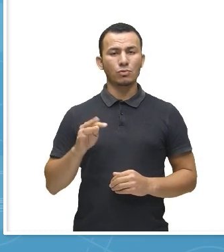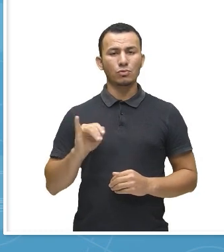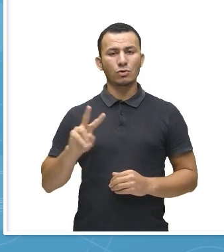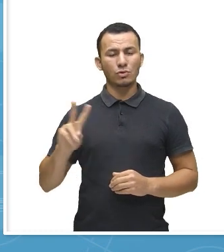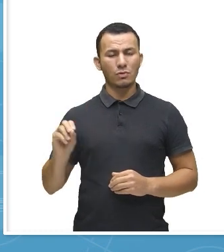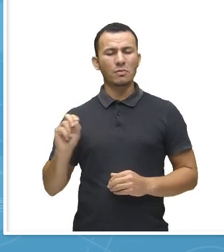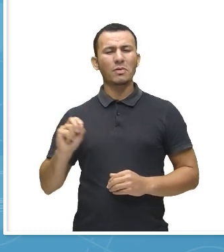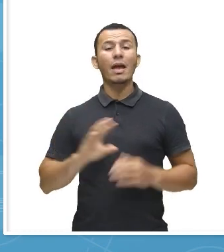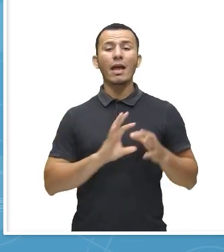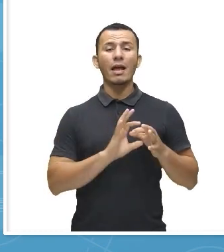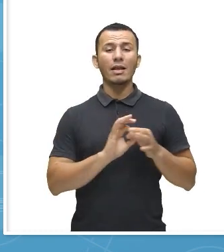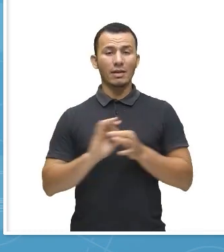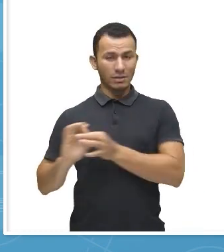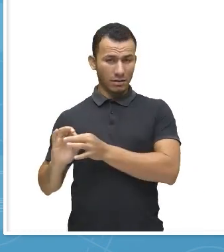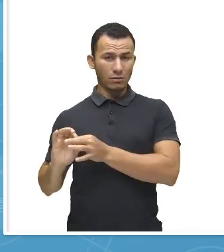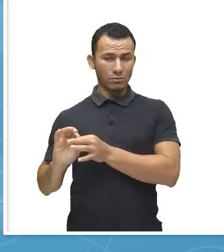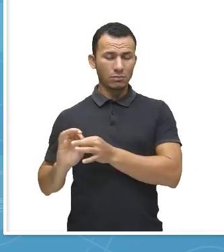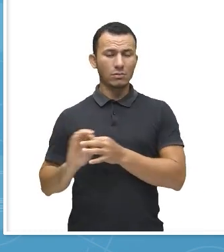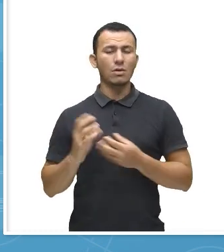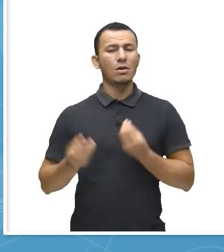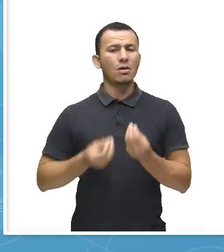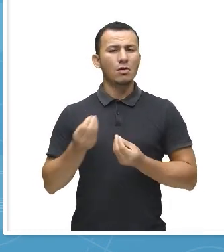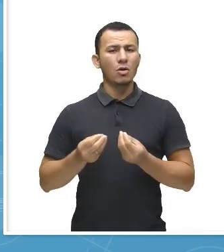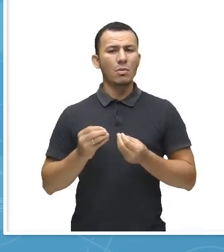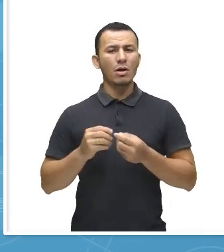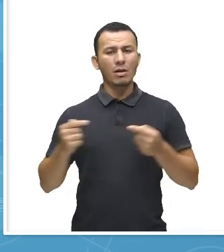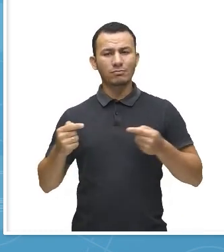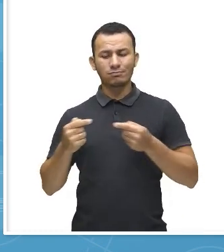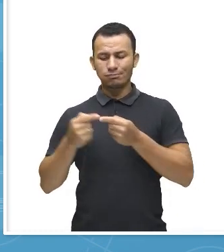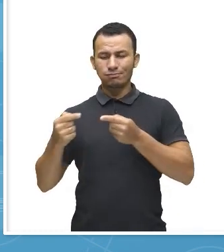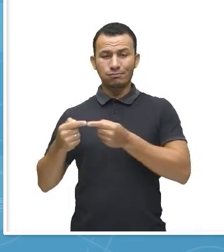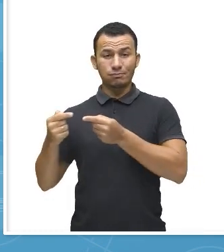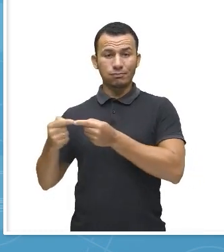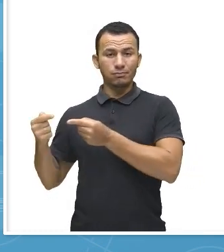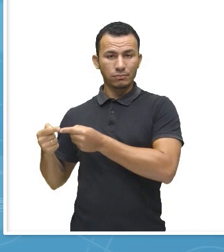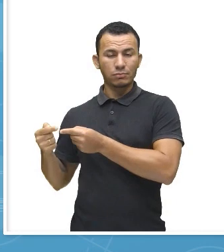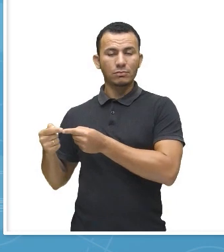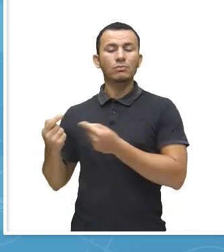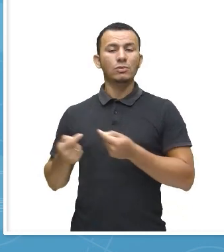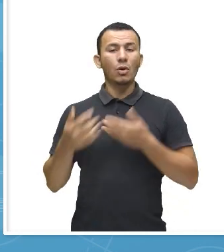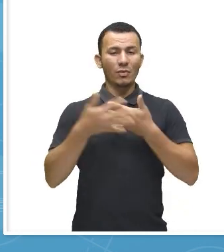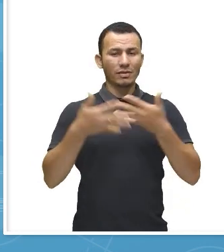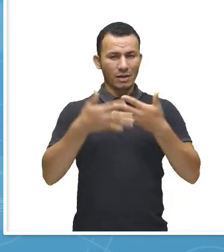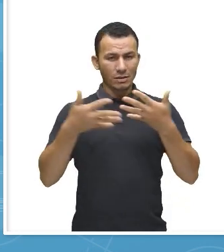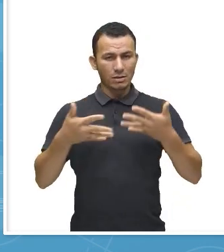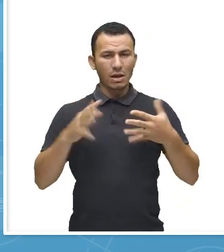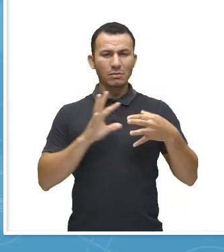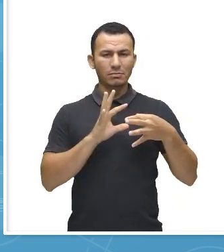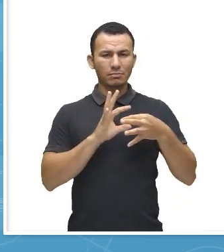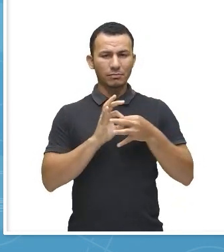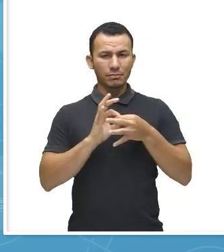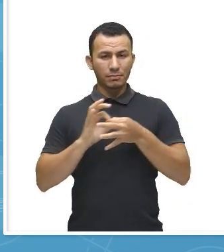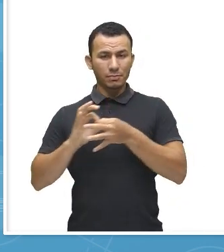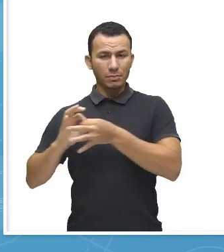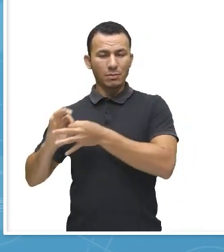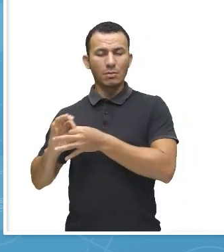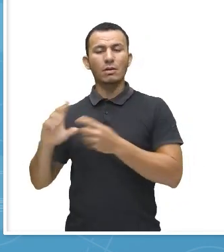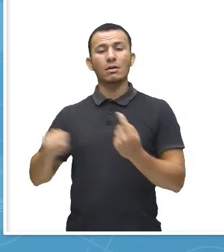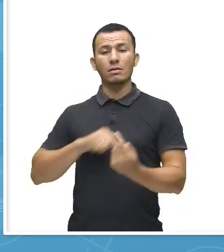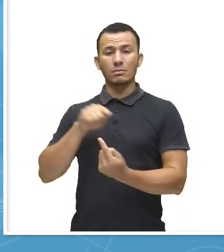fazendo aí então uma ligação, uma conexão. Então a gente já entende aí que o tecido conjuntivo, ele tem como